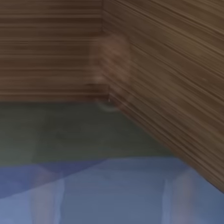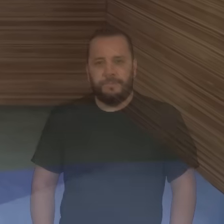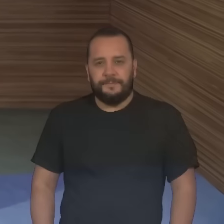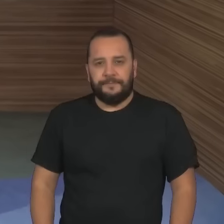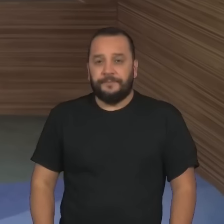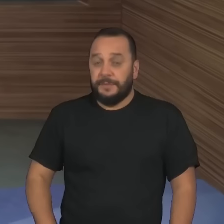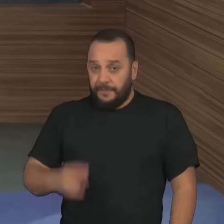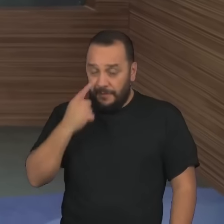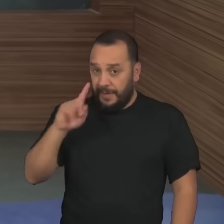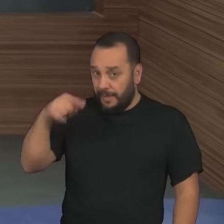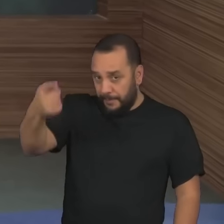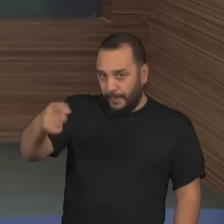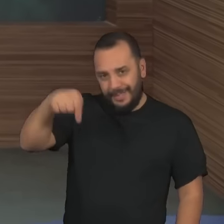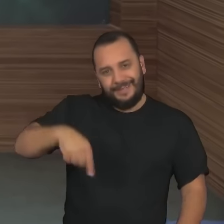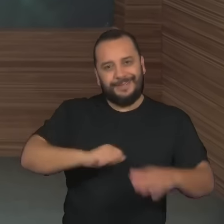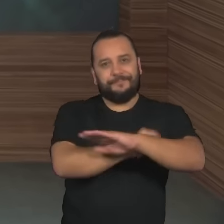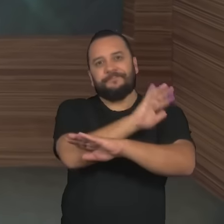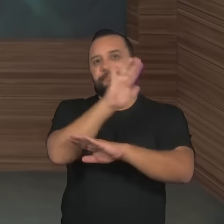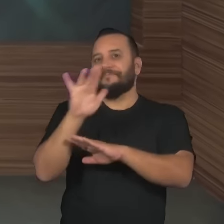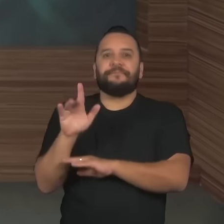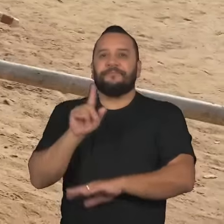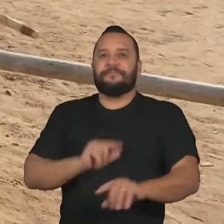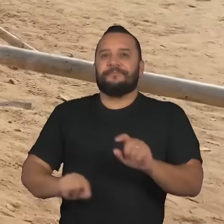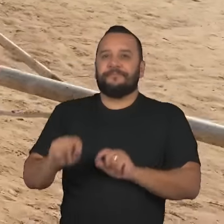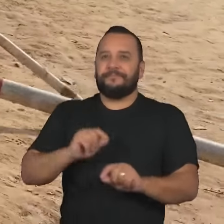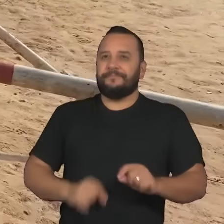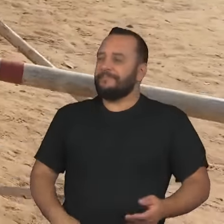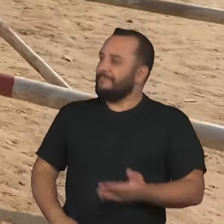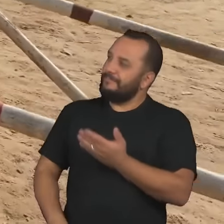Você vai ver a seguir aqui no Repórter Eco.